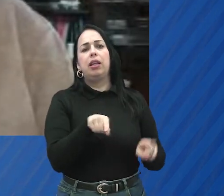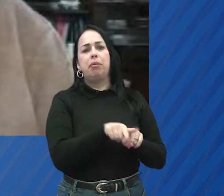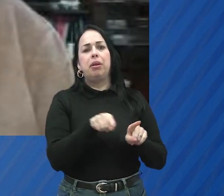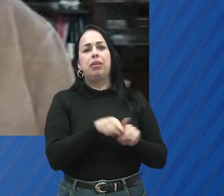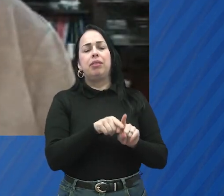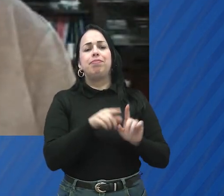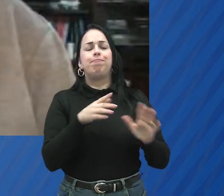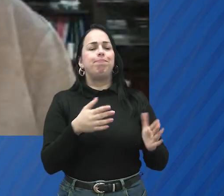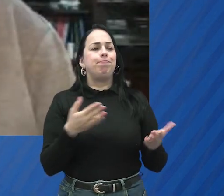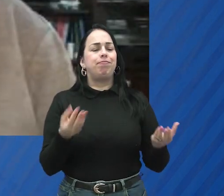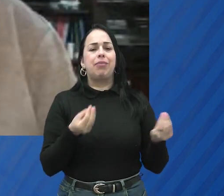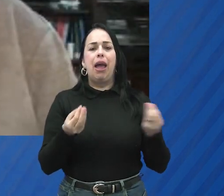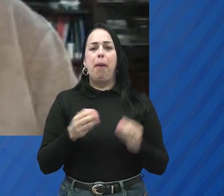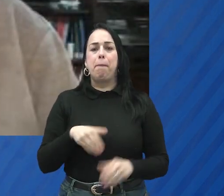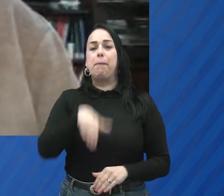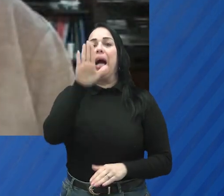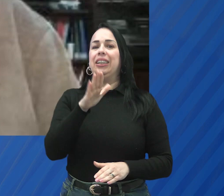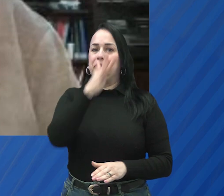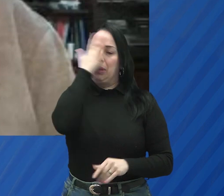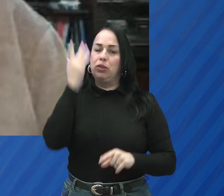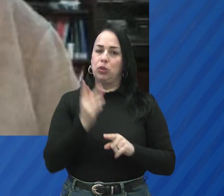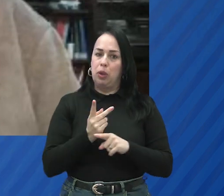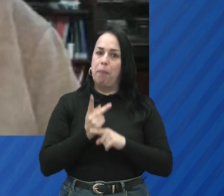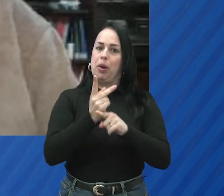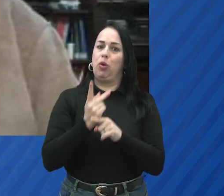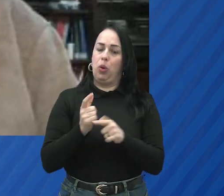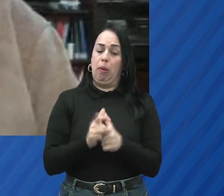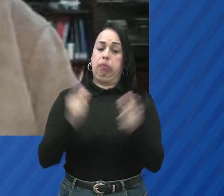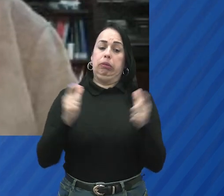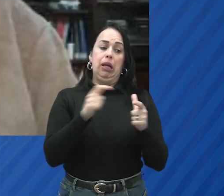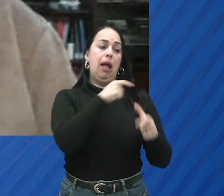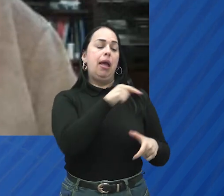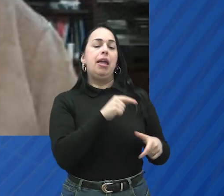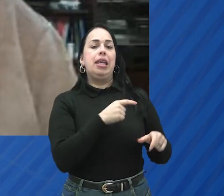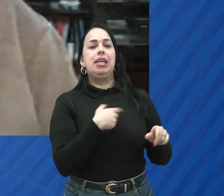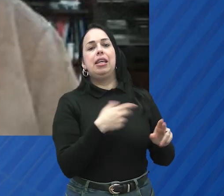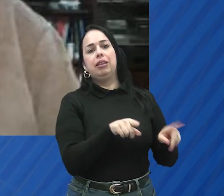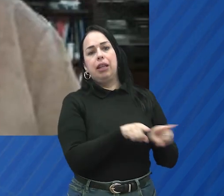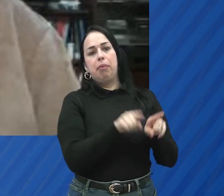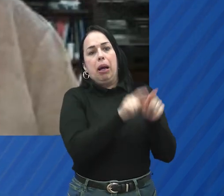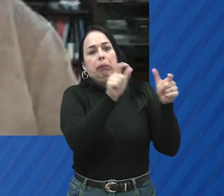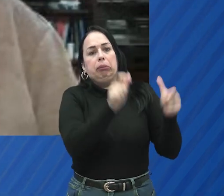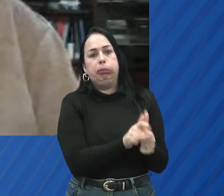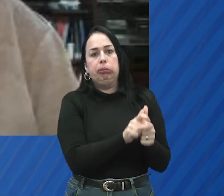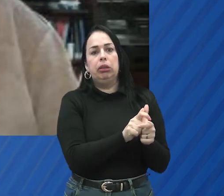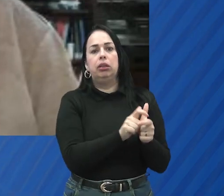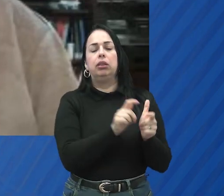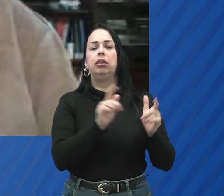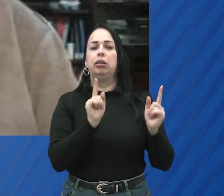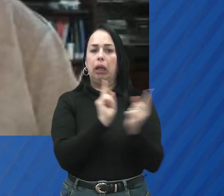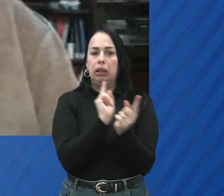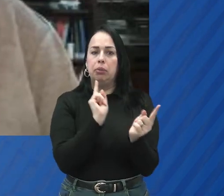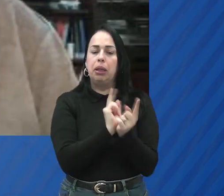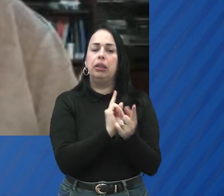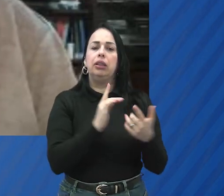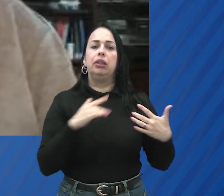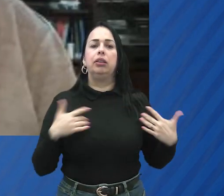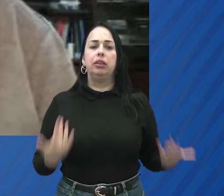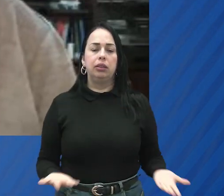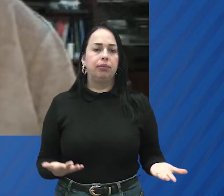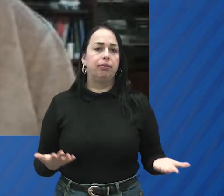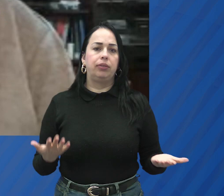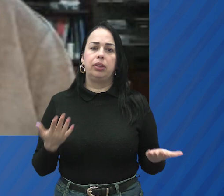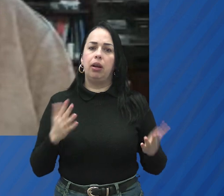oferta inferior à demanda. Quer dizer, existe oferta, mas não existe dinheiro para comprar a demanda.